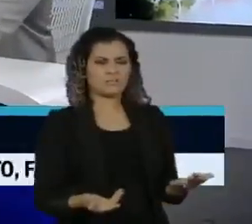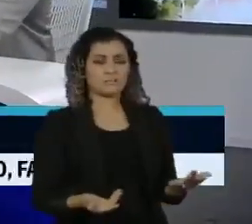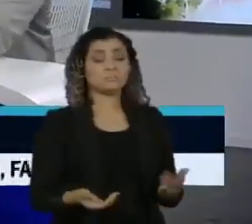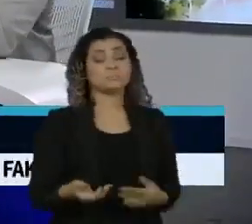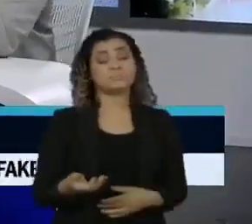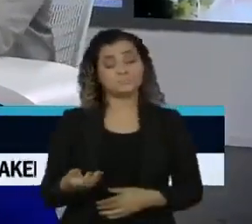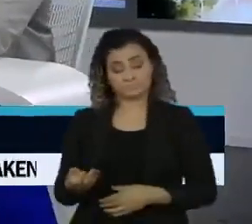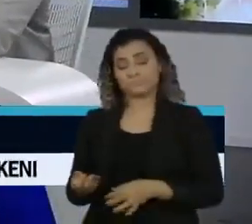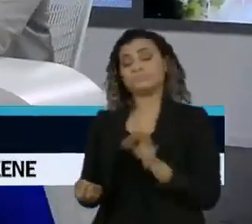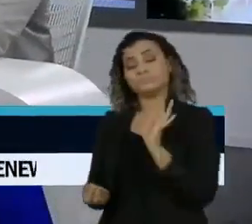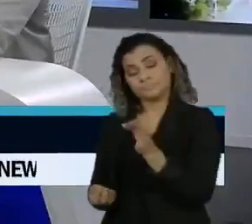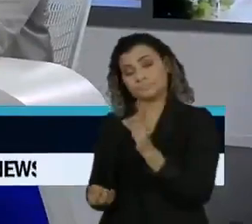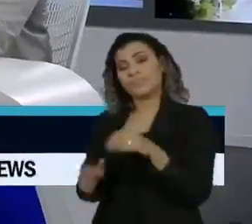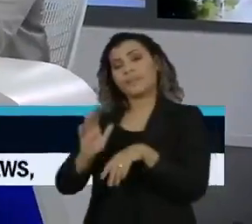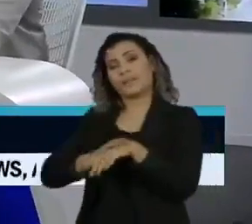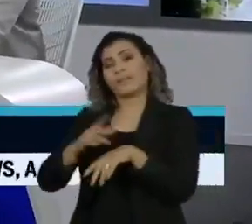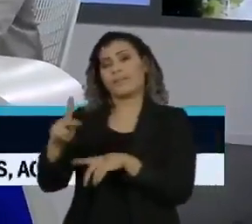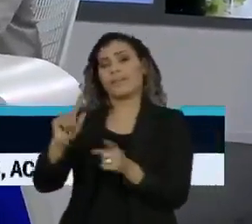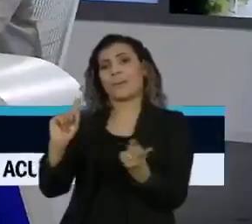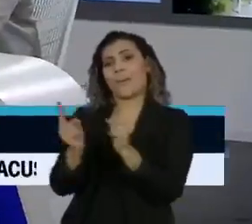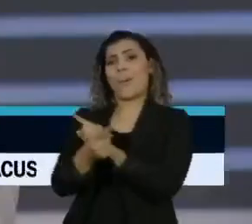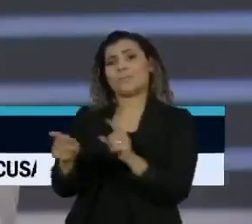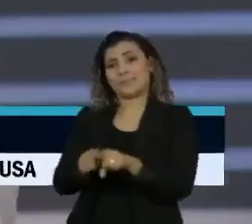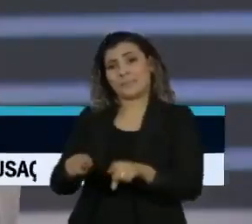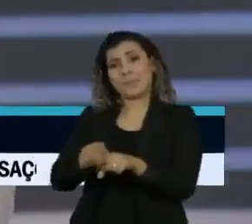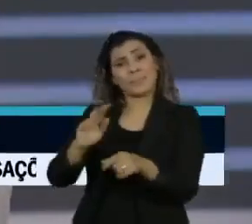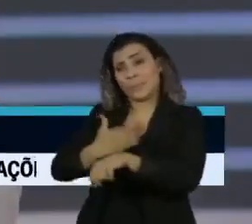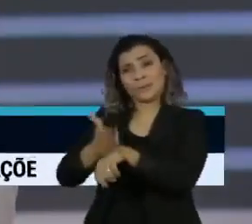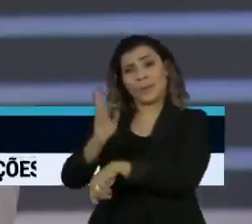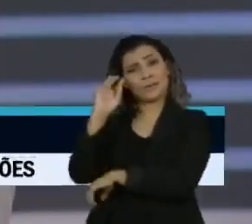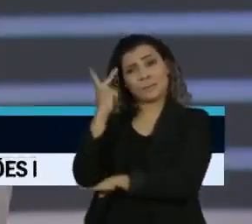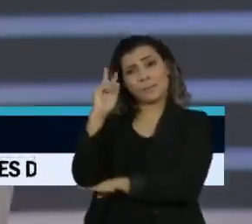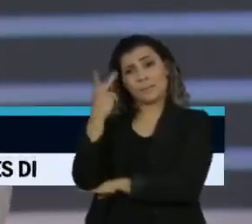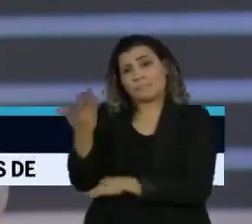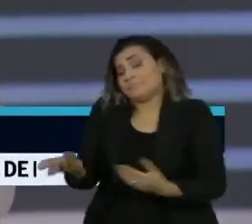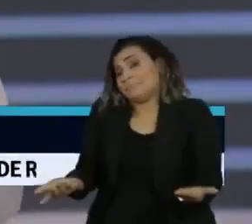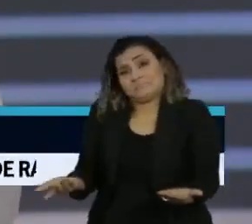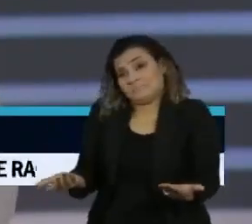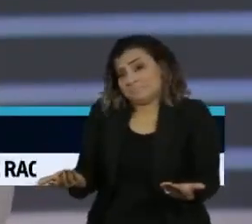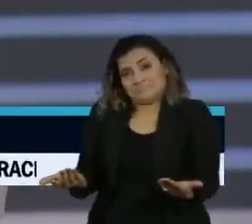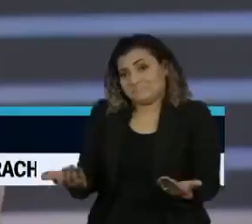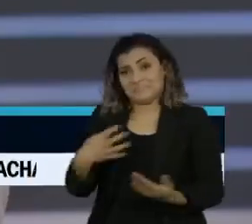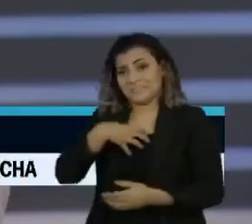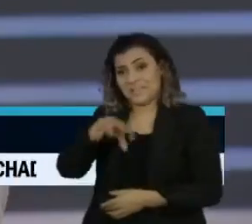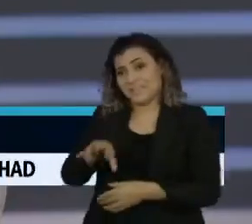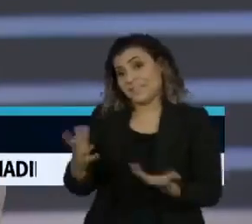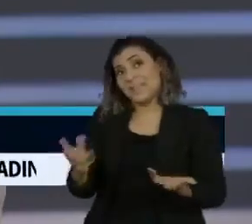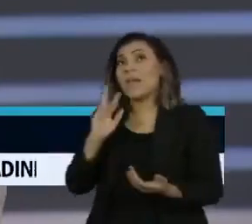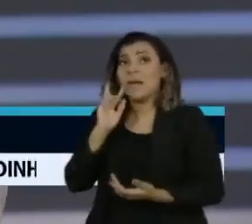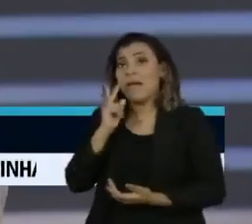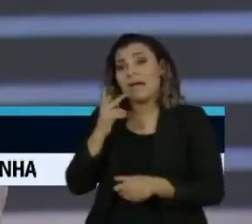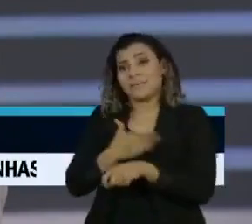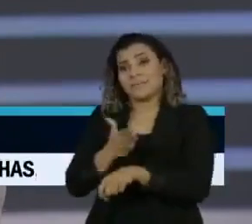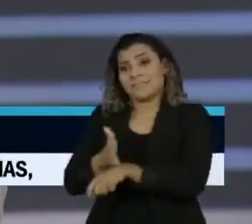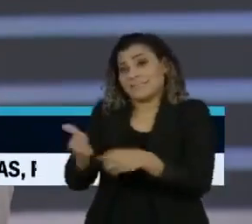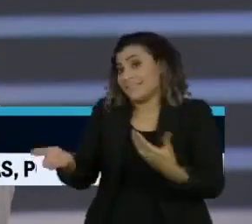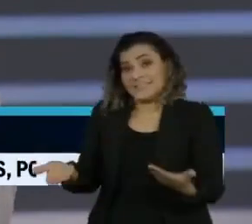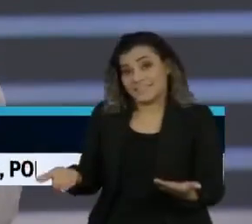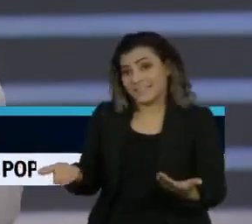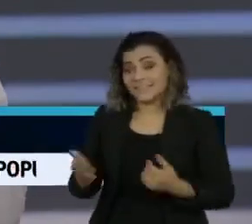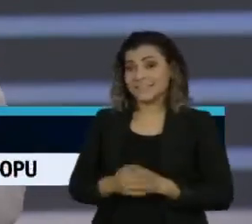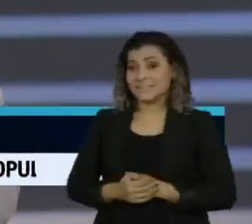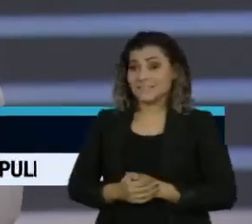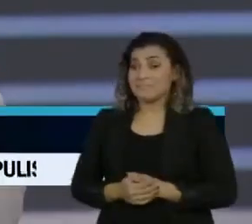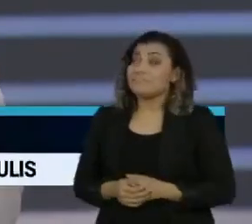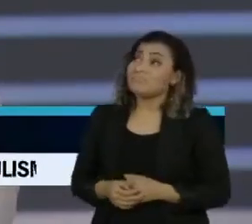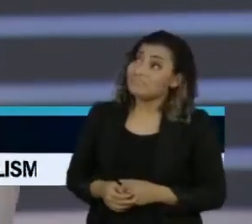é mas ele tem ido contra o que ele não quer em outras situações Então tá mais ou menos em linha com aquele dias ele desliza agora o fato é que é o seguinte